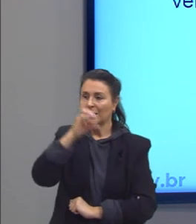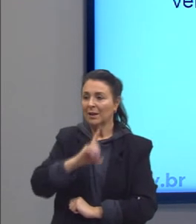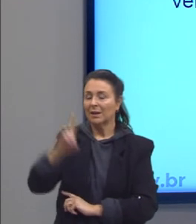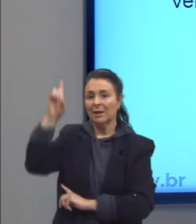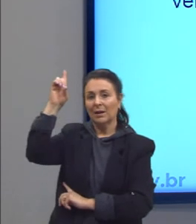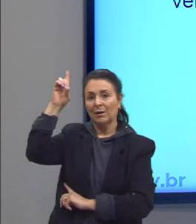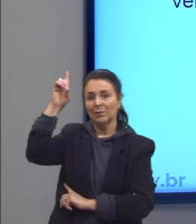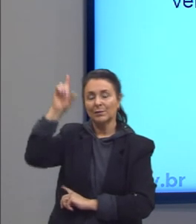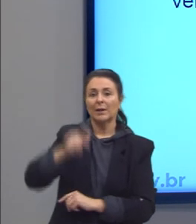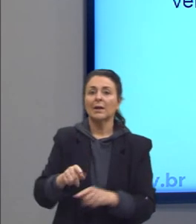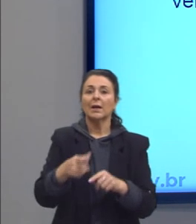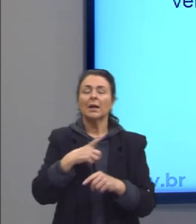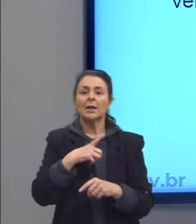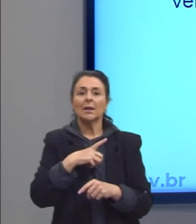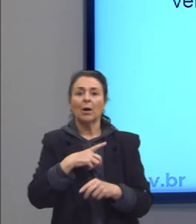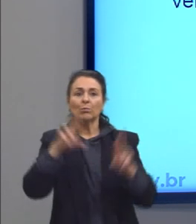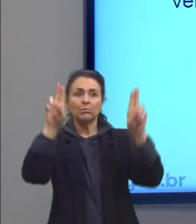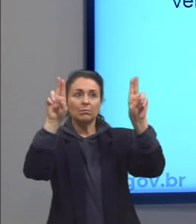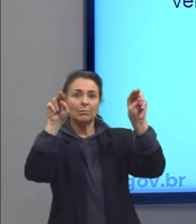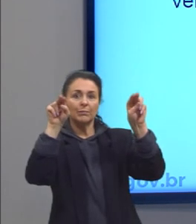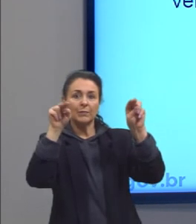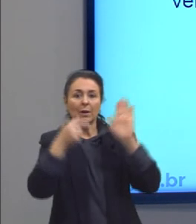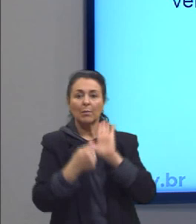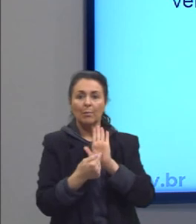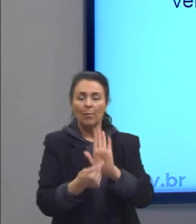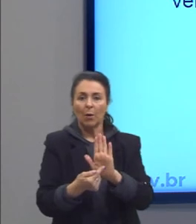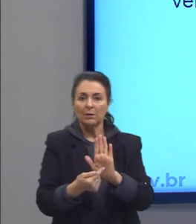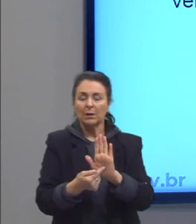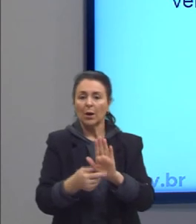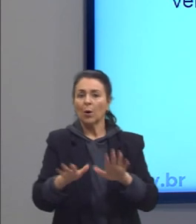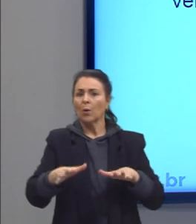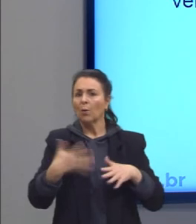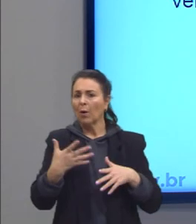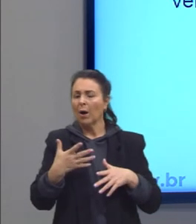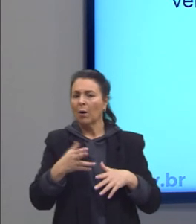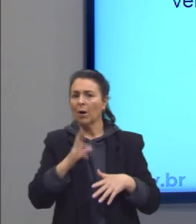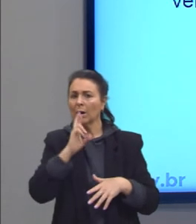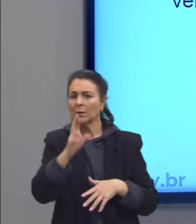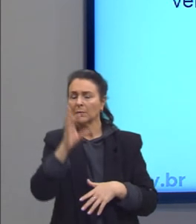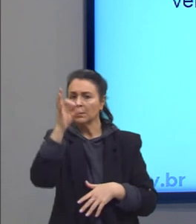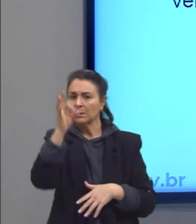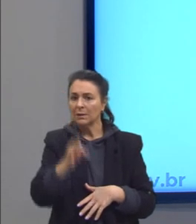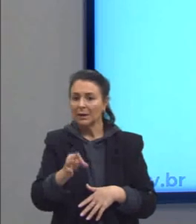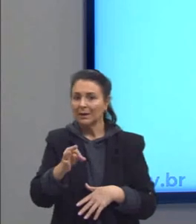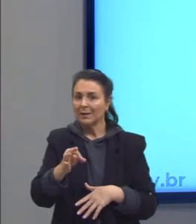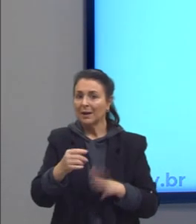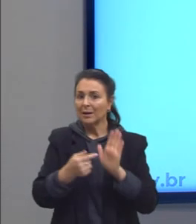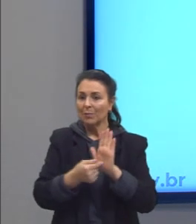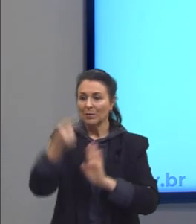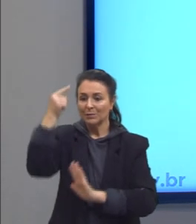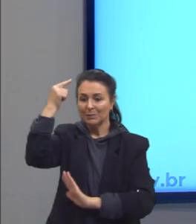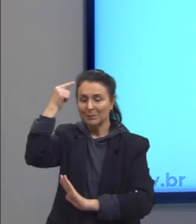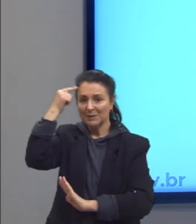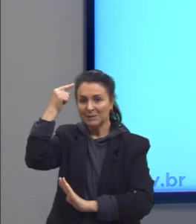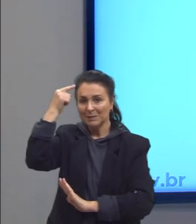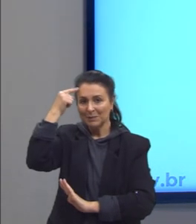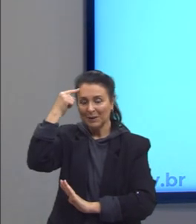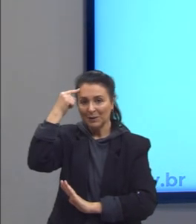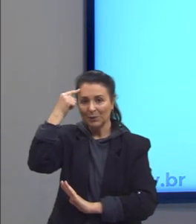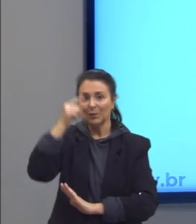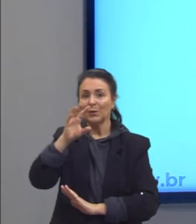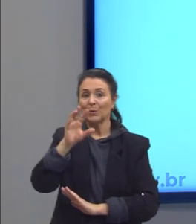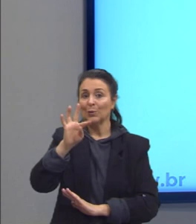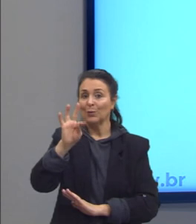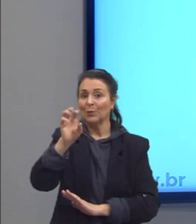A partir dessa situação indique a afirmativa que melhor expressa e o pensamento de Tomás de Aquino